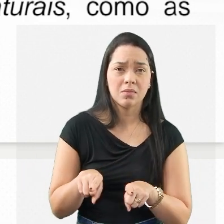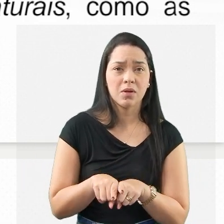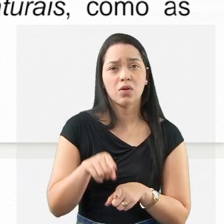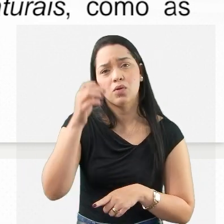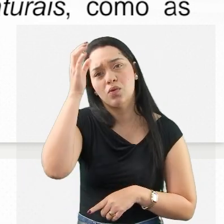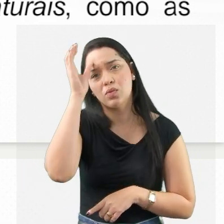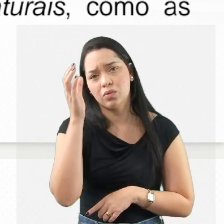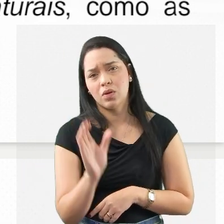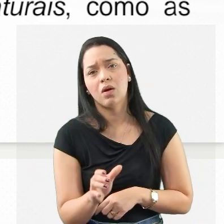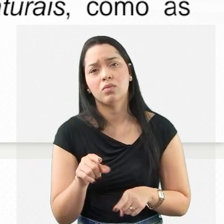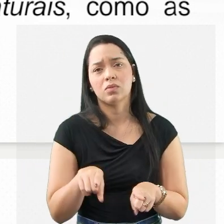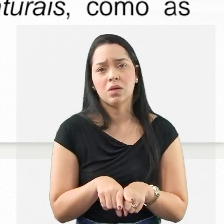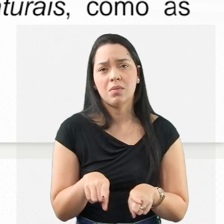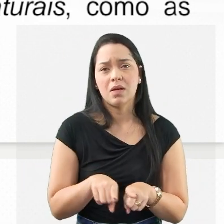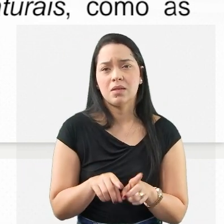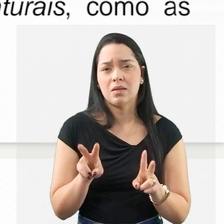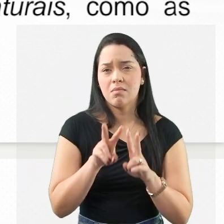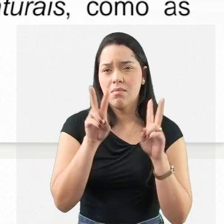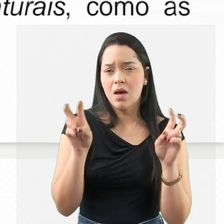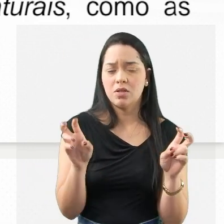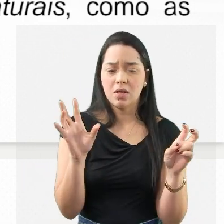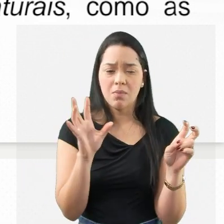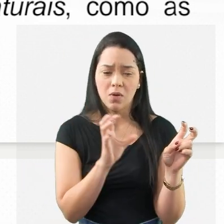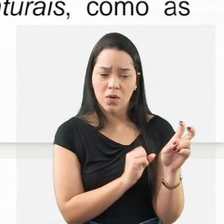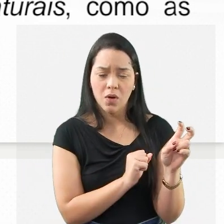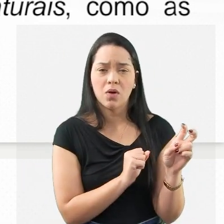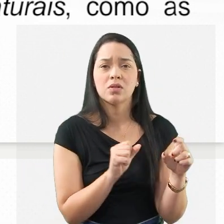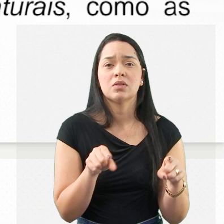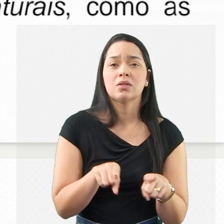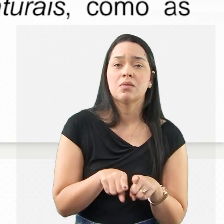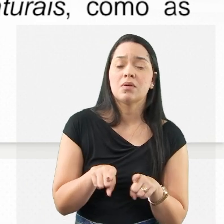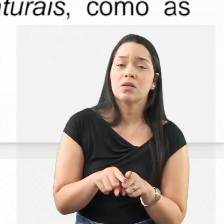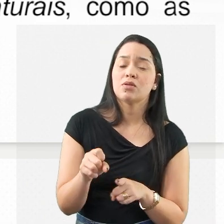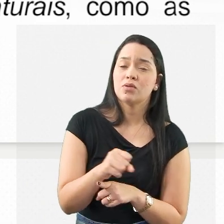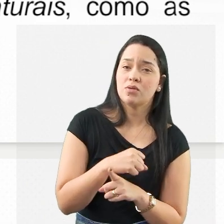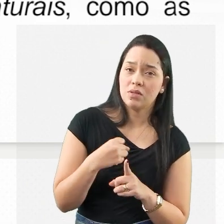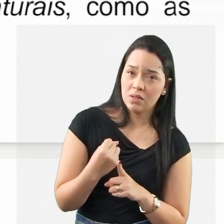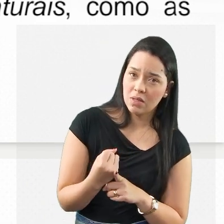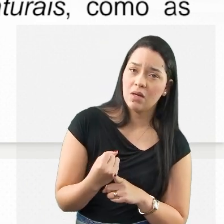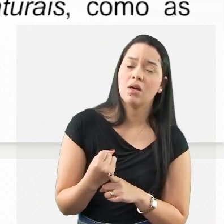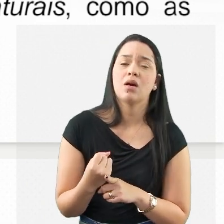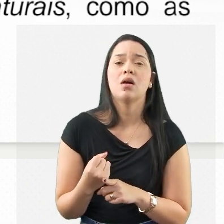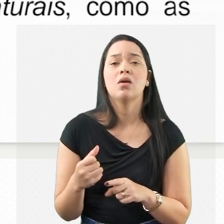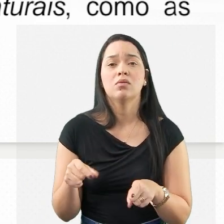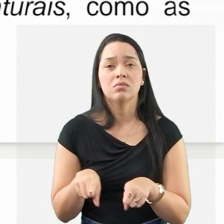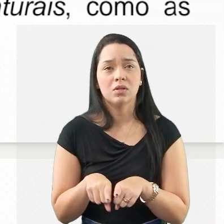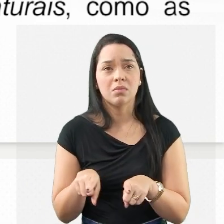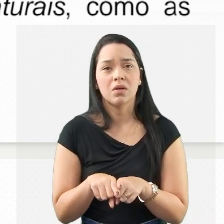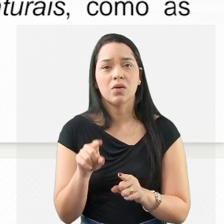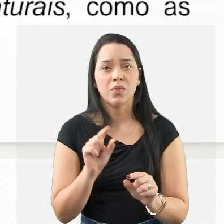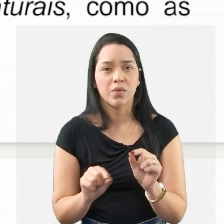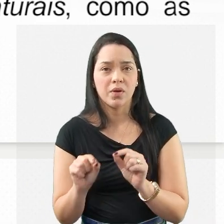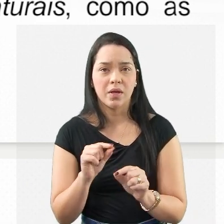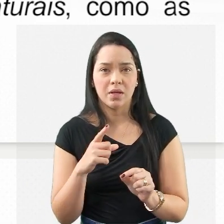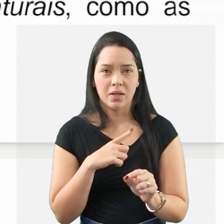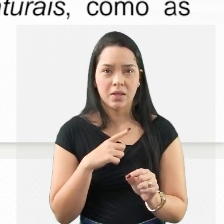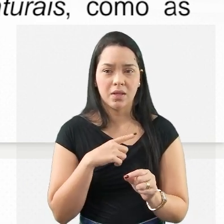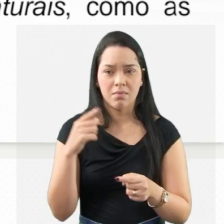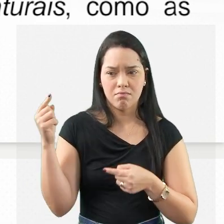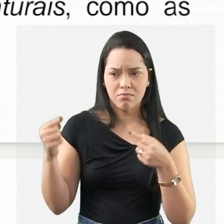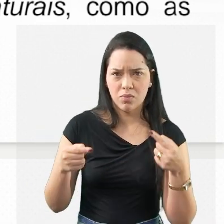cultural. Seja essa temática amorosa, seja uma temática mais social, seja uma temática que vai trabalhar com política,